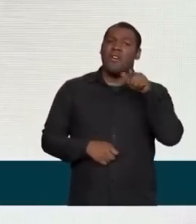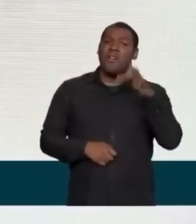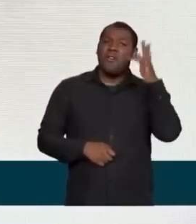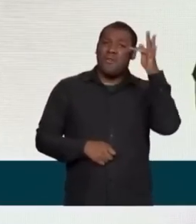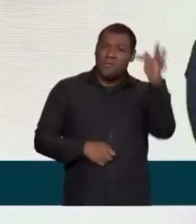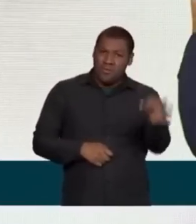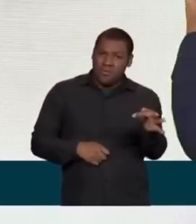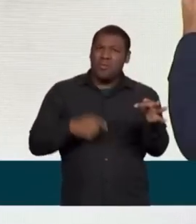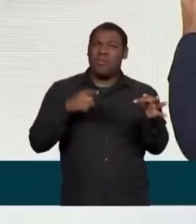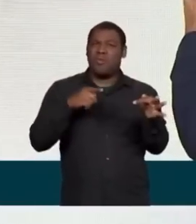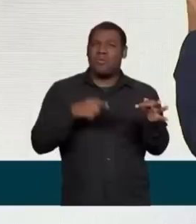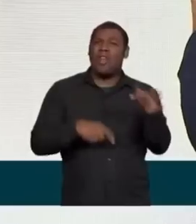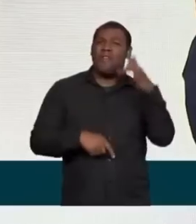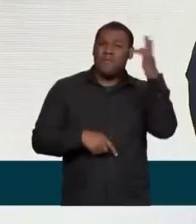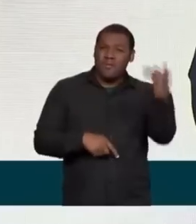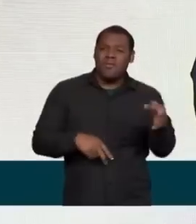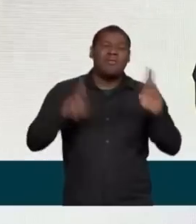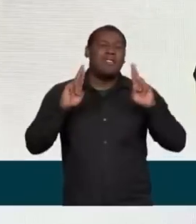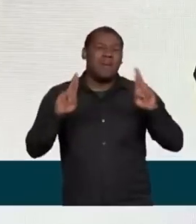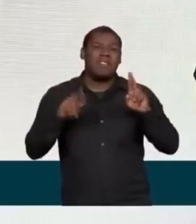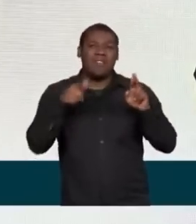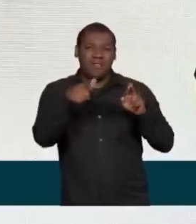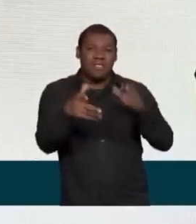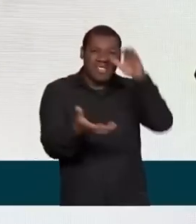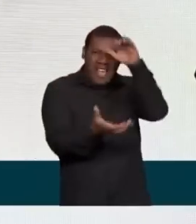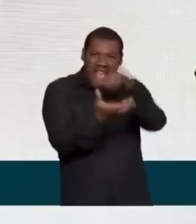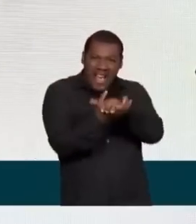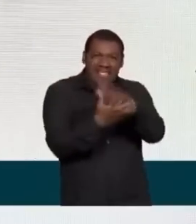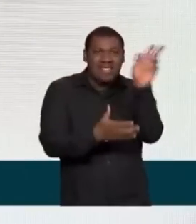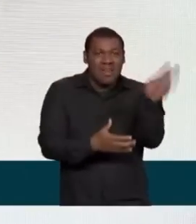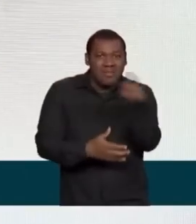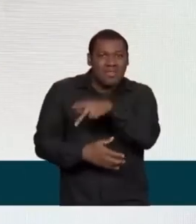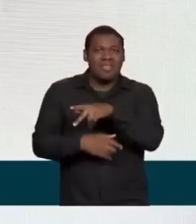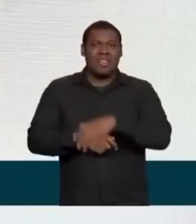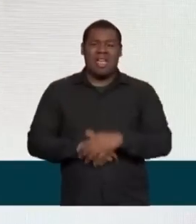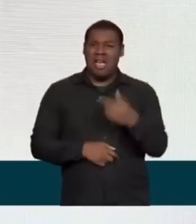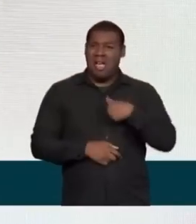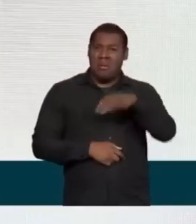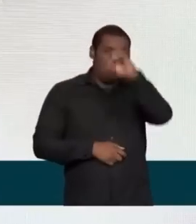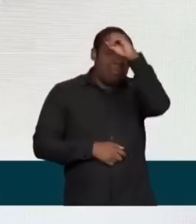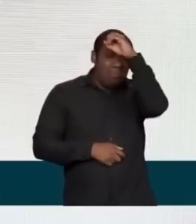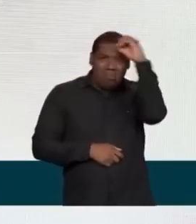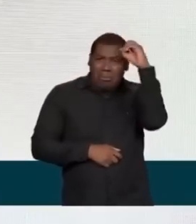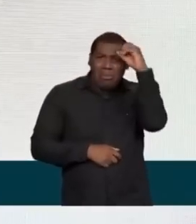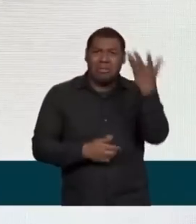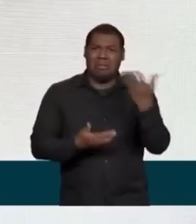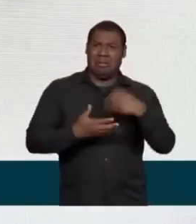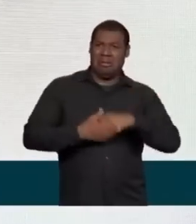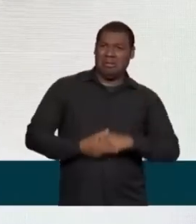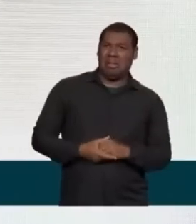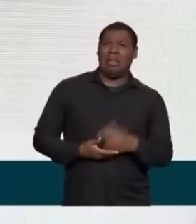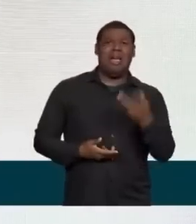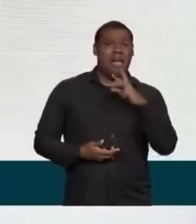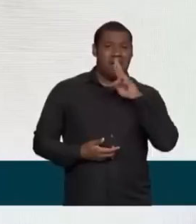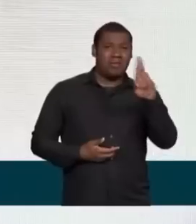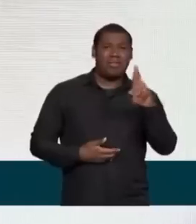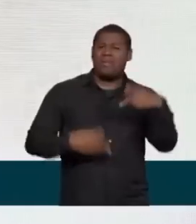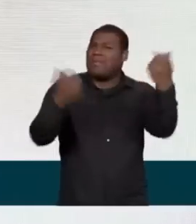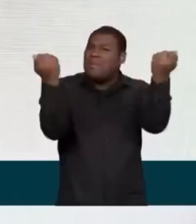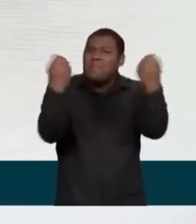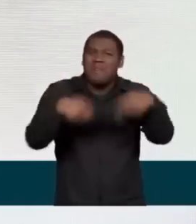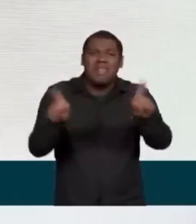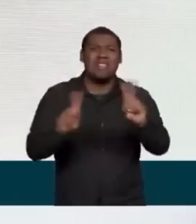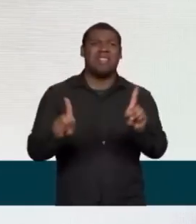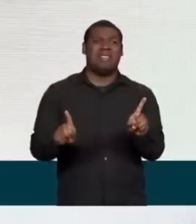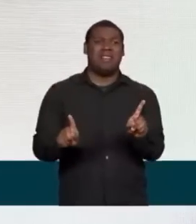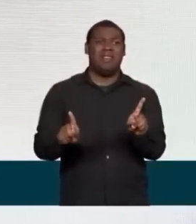com um professor." E eu, com toda a inocência da infância, respondi a ela: "Mãinha, não vai precisar,